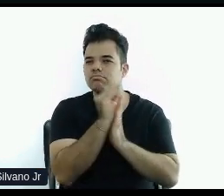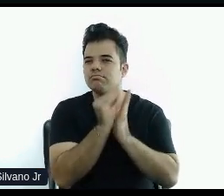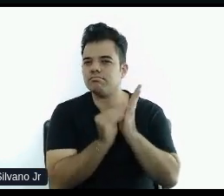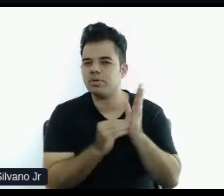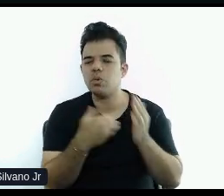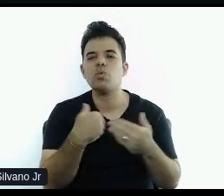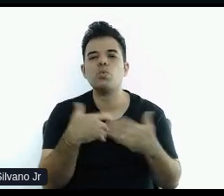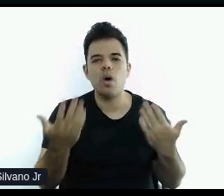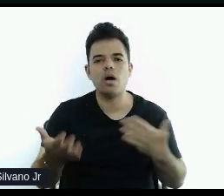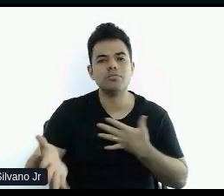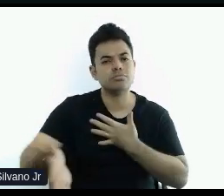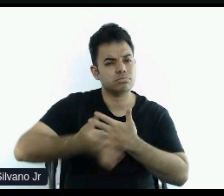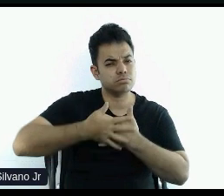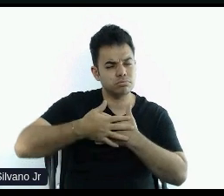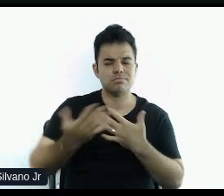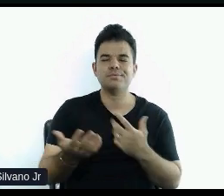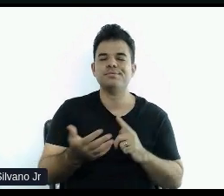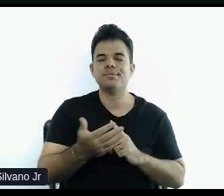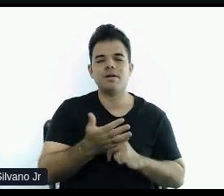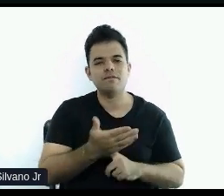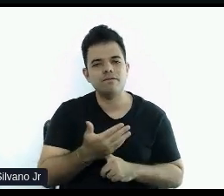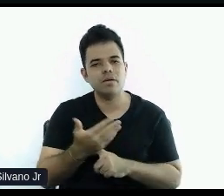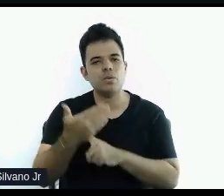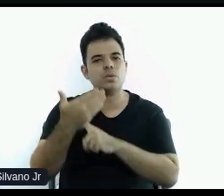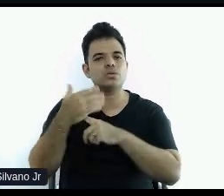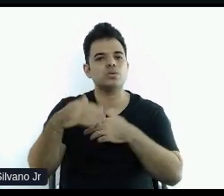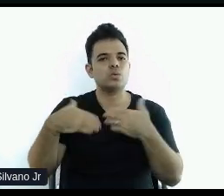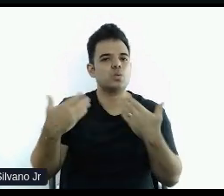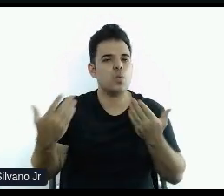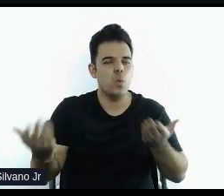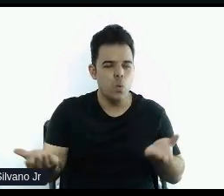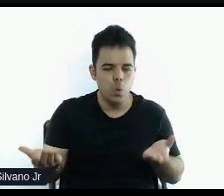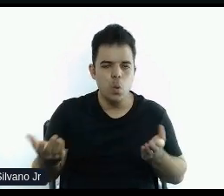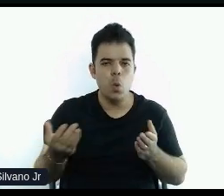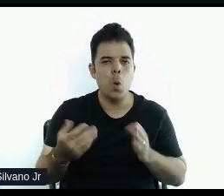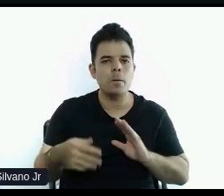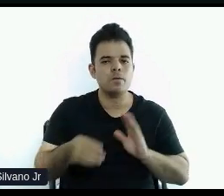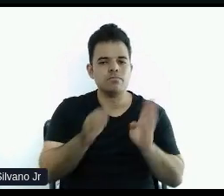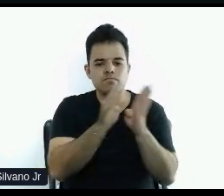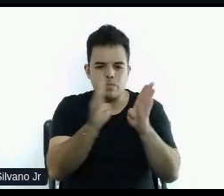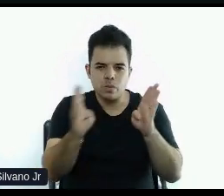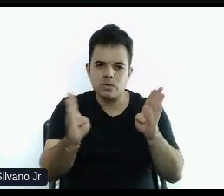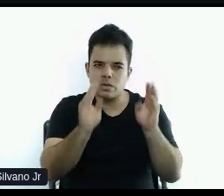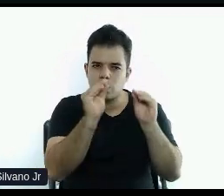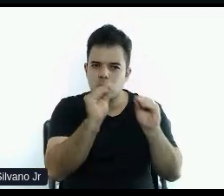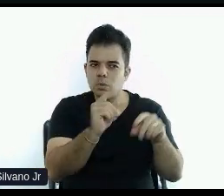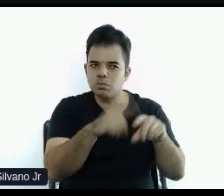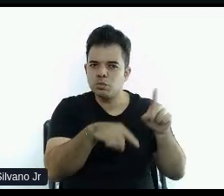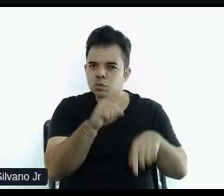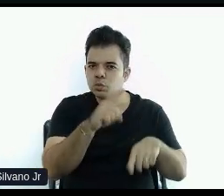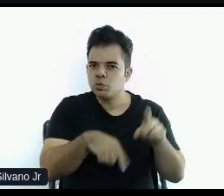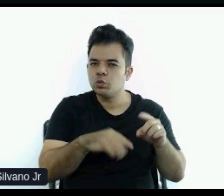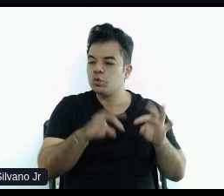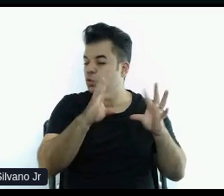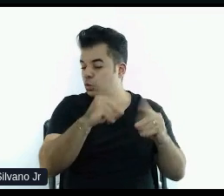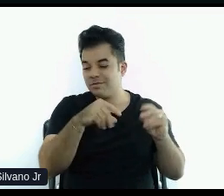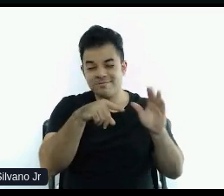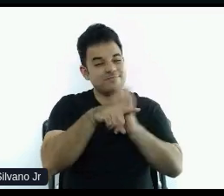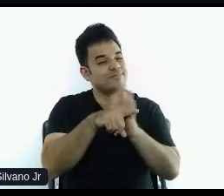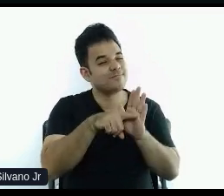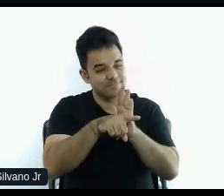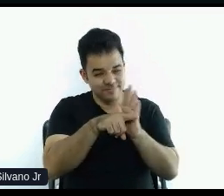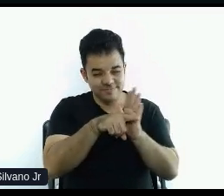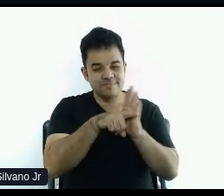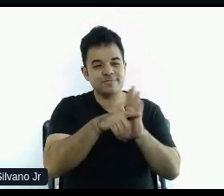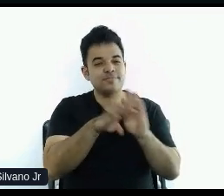frameworks, bibliotecas que são adicionadas a esse produto, para a gente poder entender, inclusive, quais